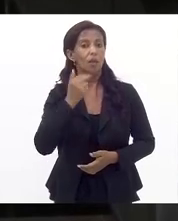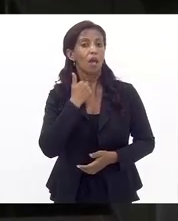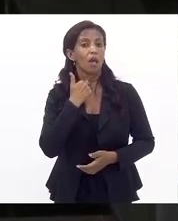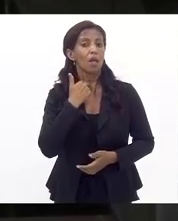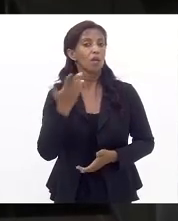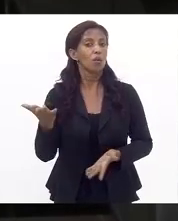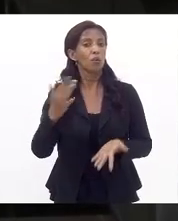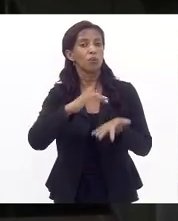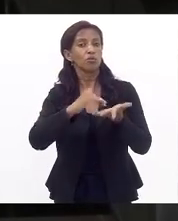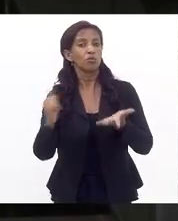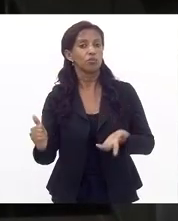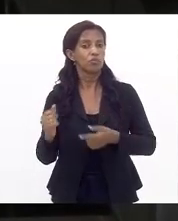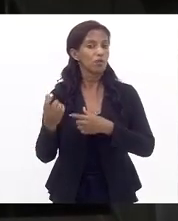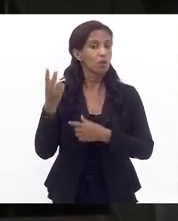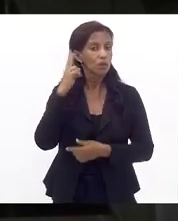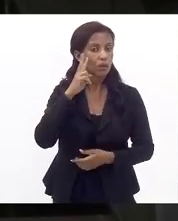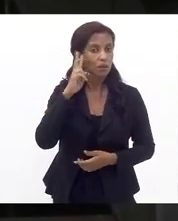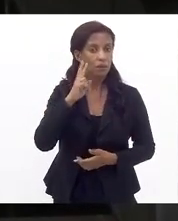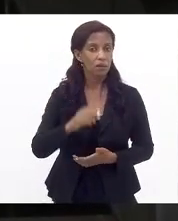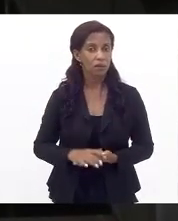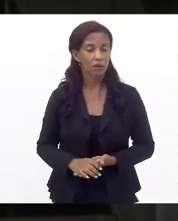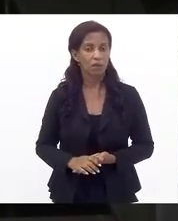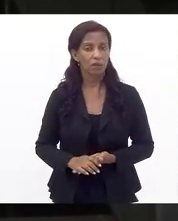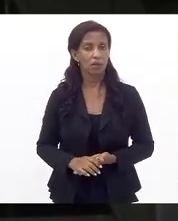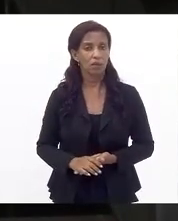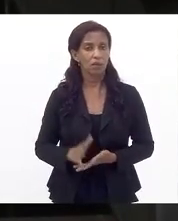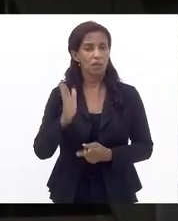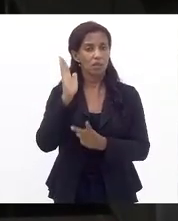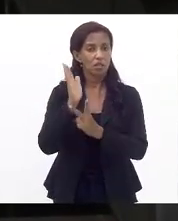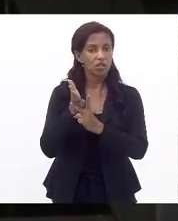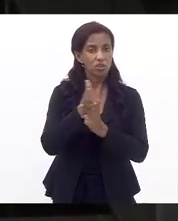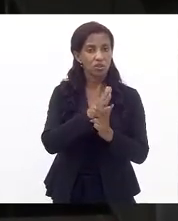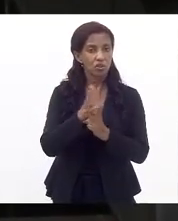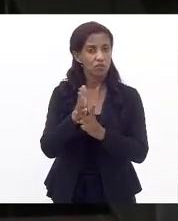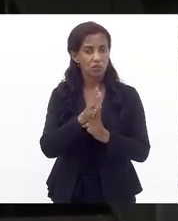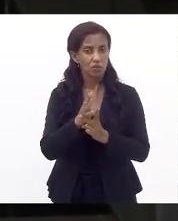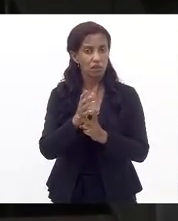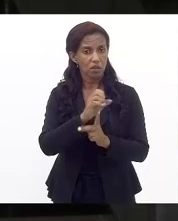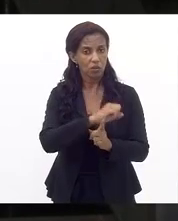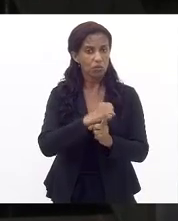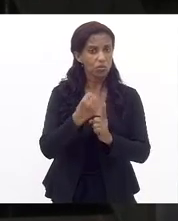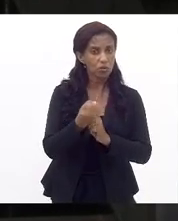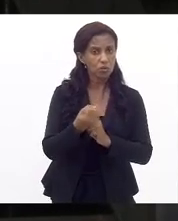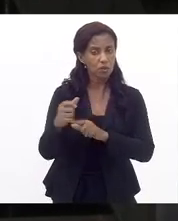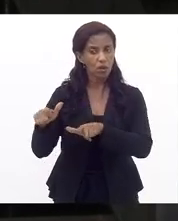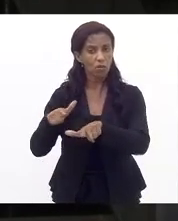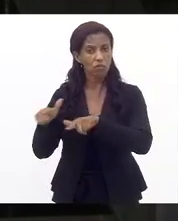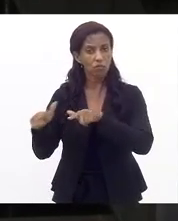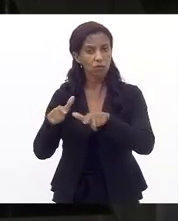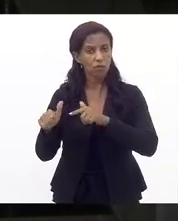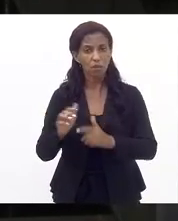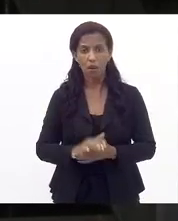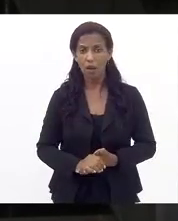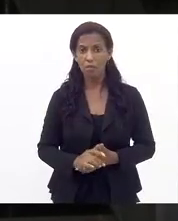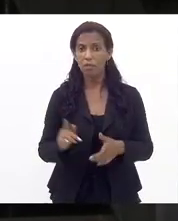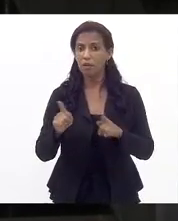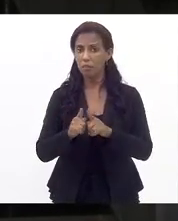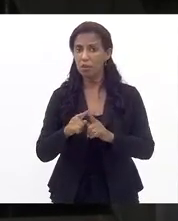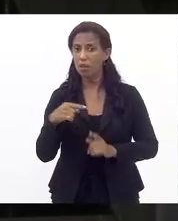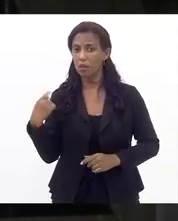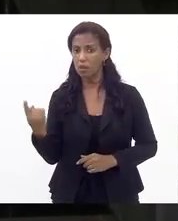não pode fazer abstração disso eu quero lembrar da divisão social do trabalho entre nós da divisão social do trabalho doméstico por exemplo